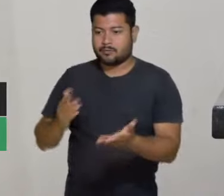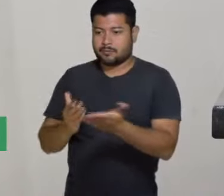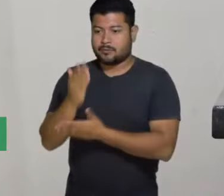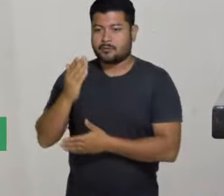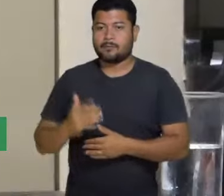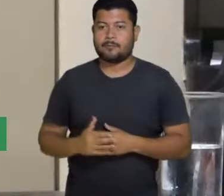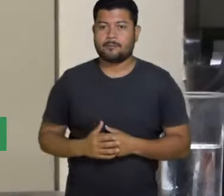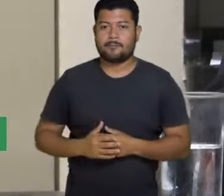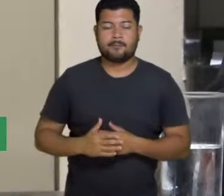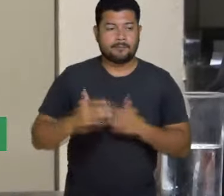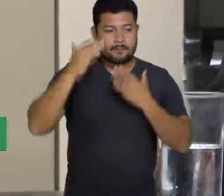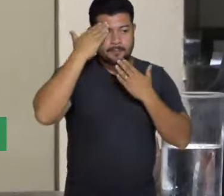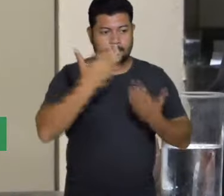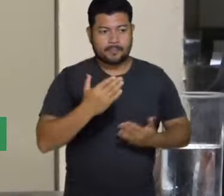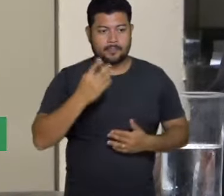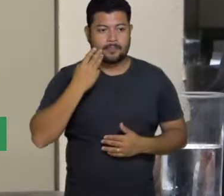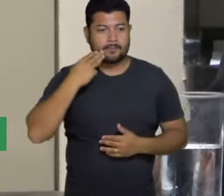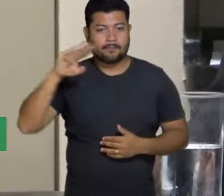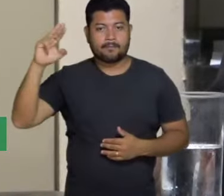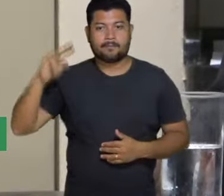Obrigado, deputado Cadorim.